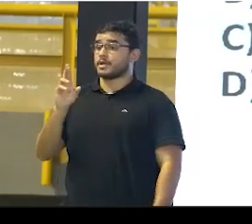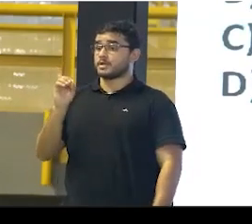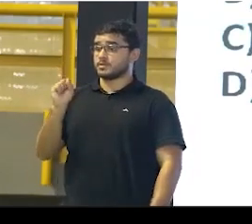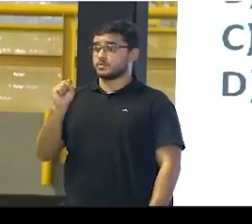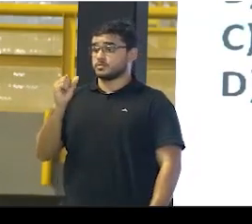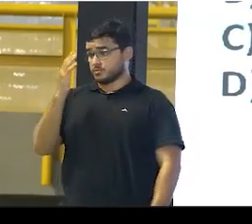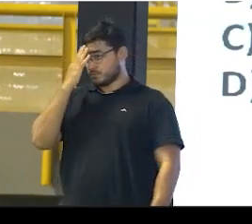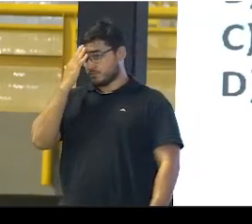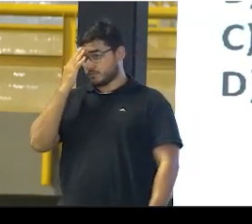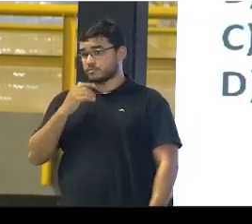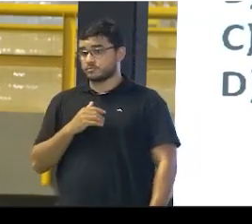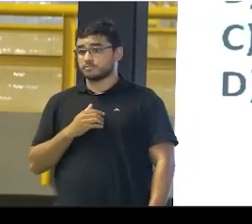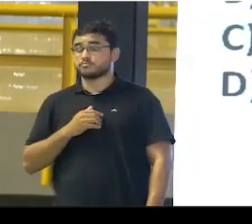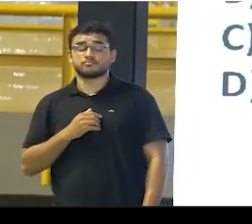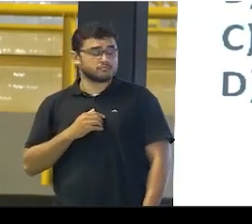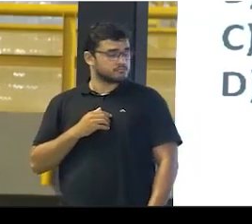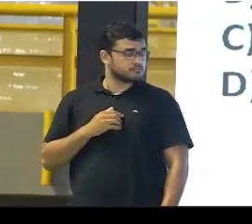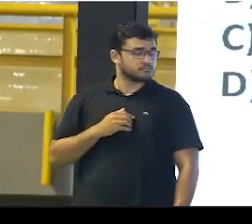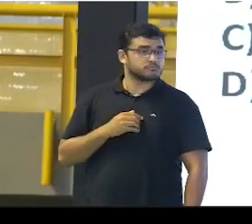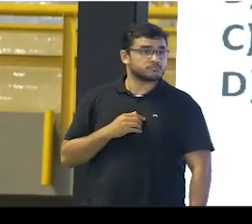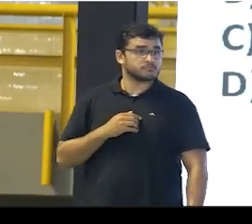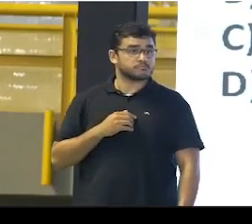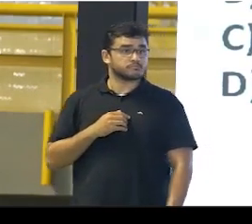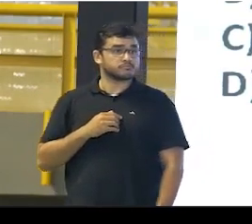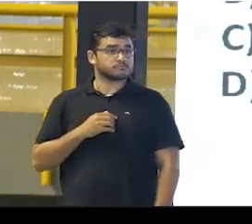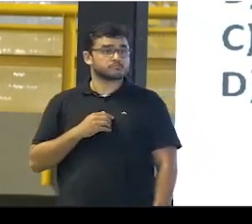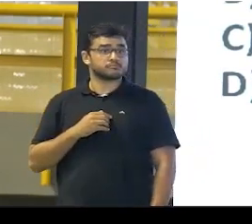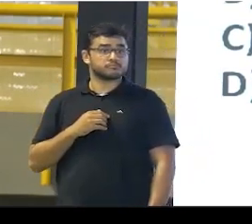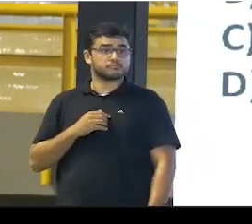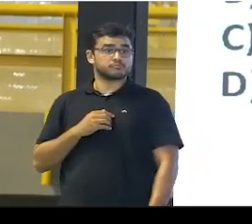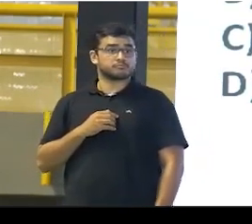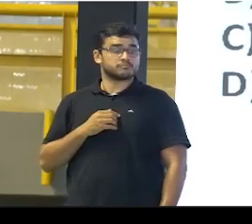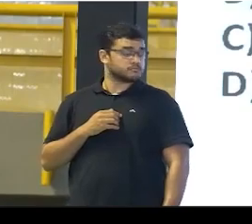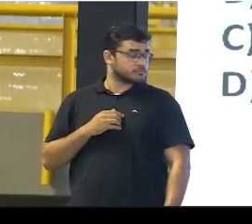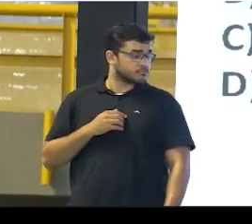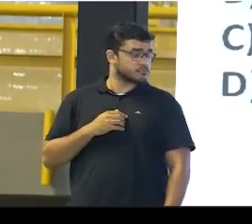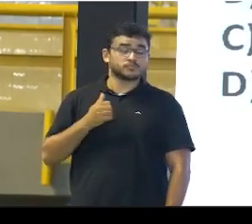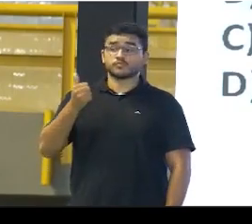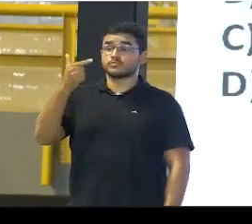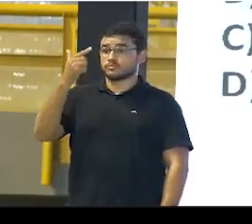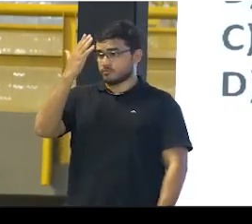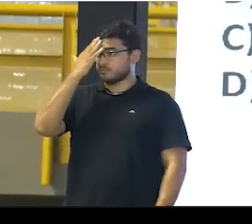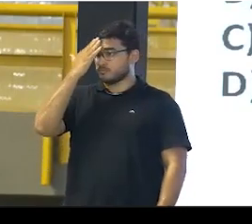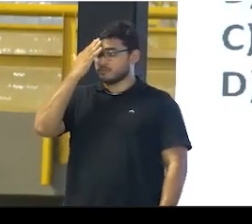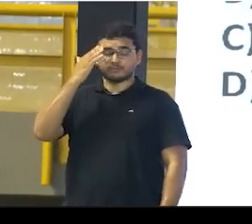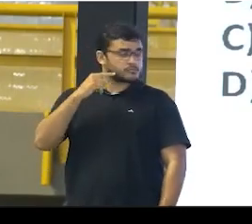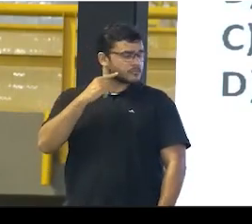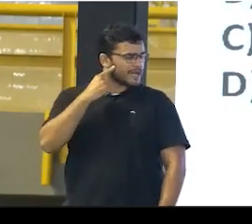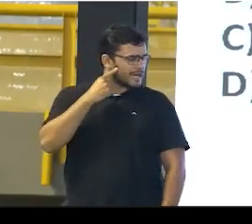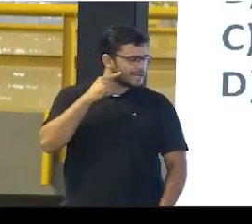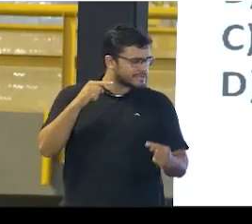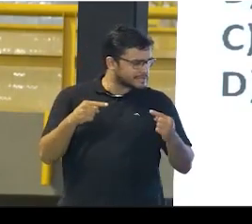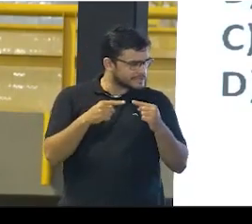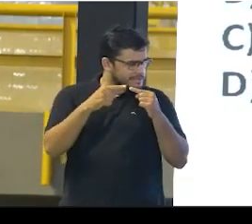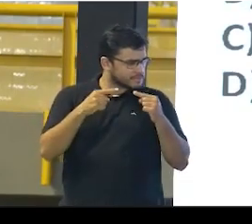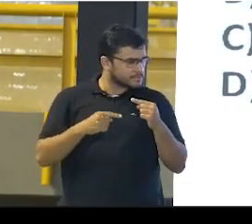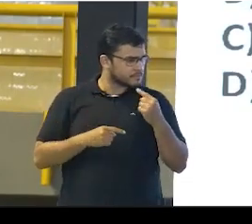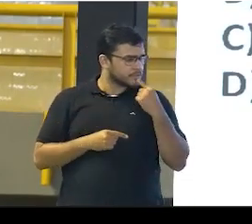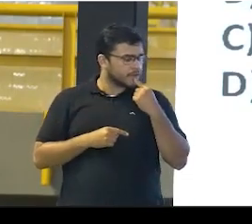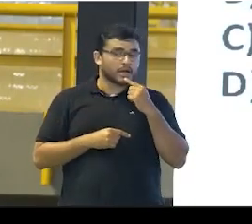30. Opa, tem 30 cadeiras aqui. Nessa primeira fileira tem 30